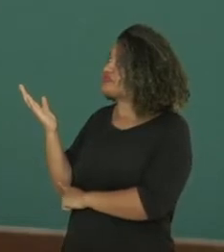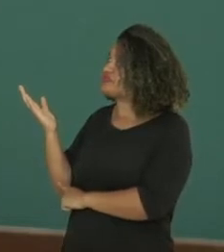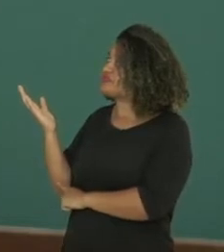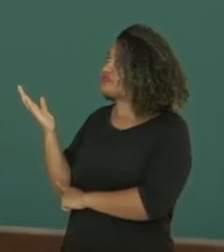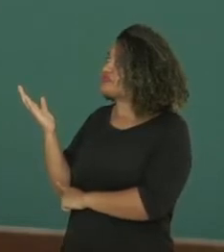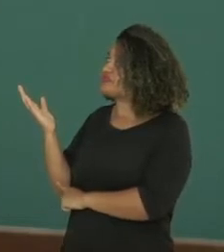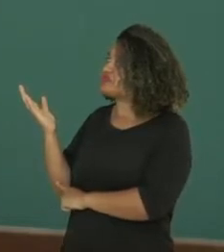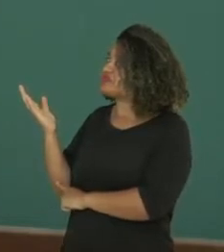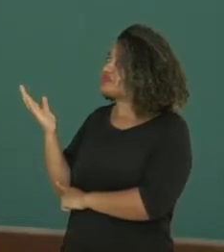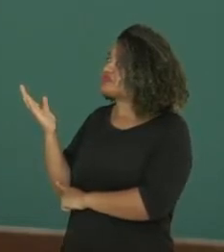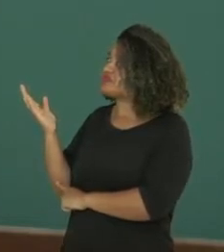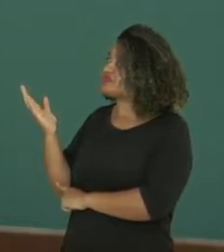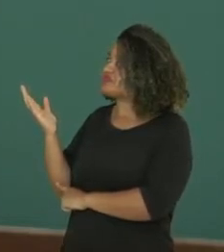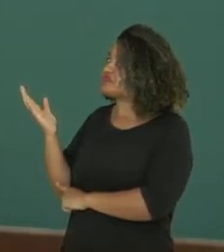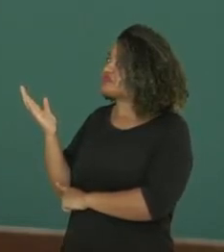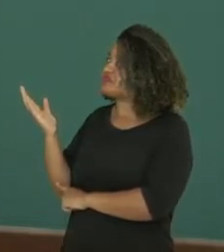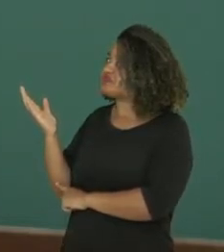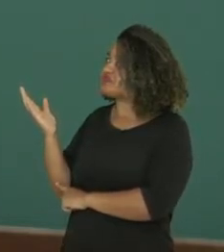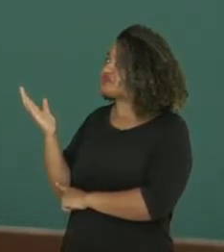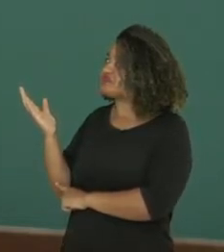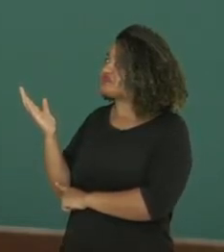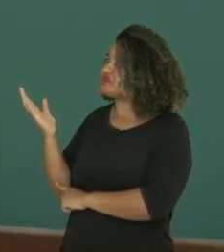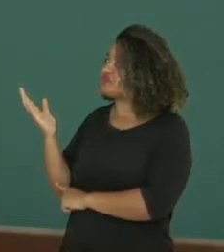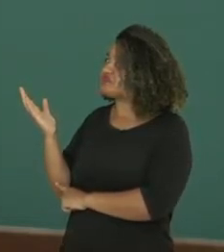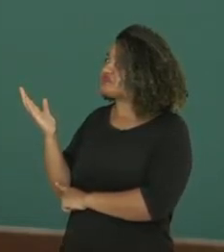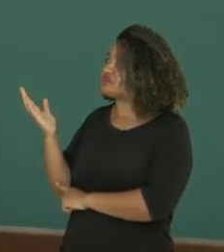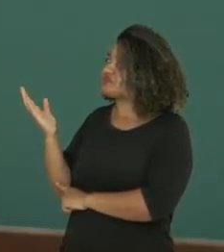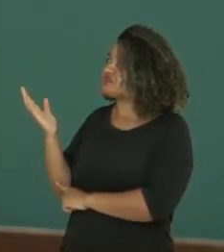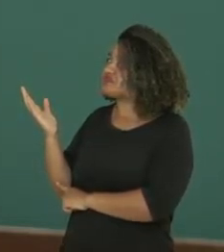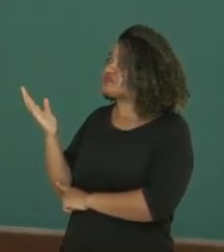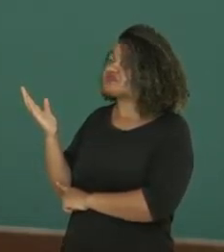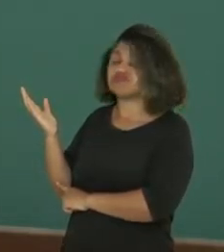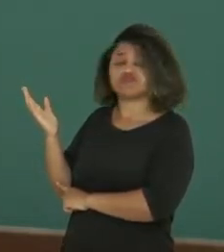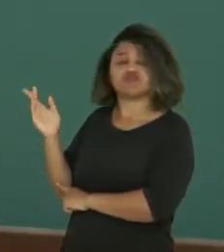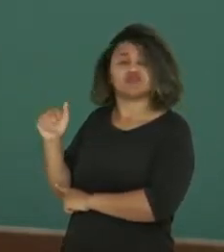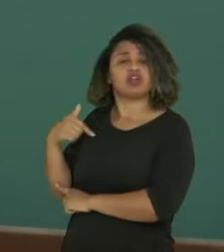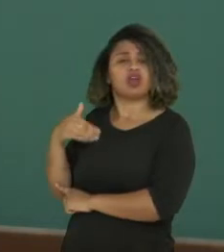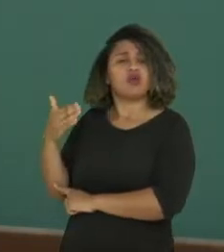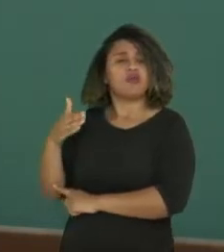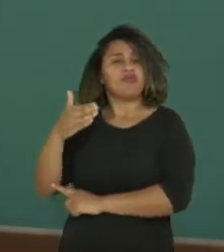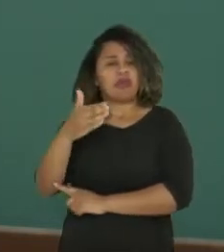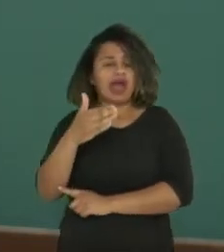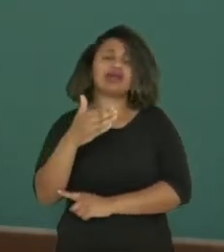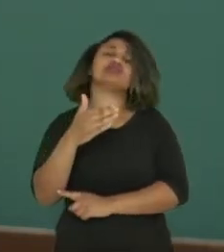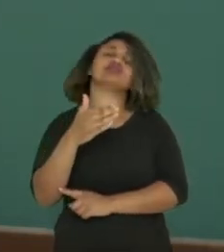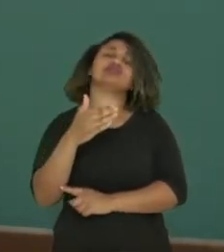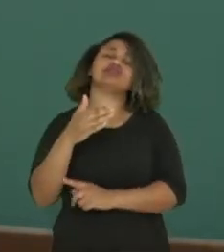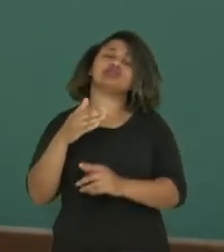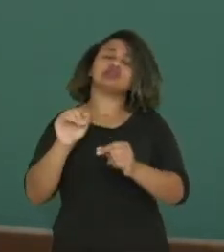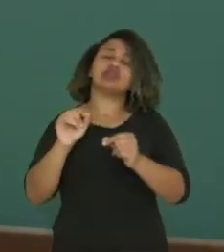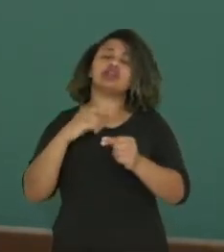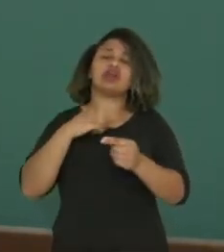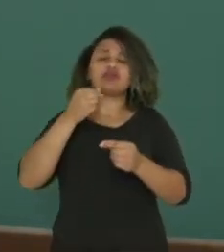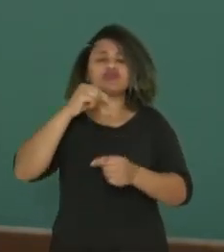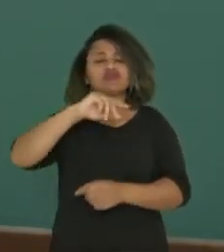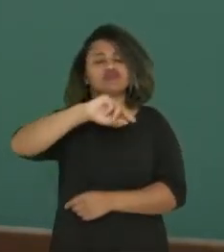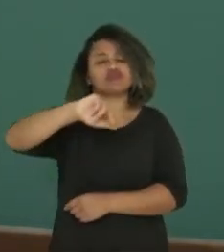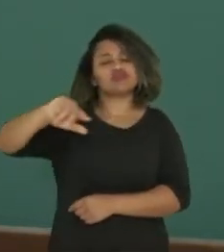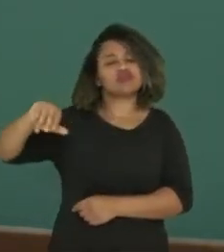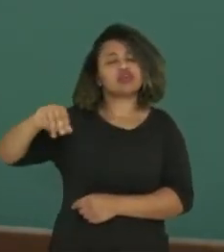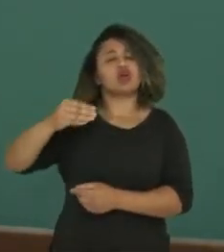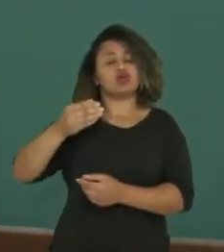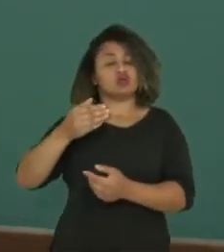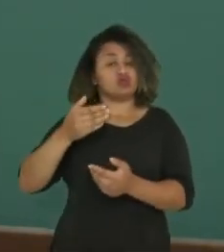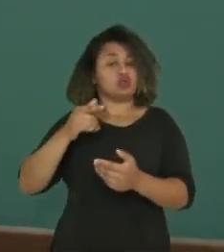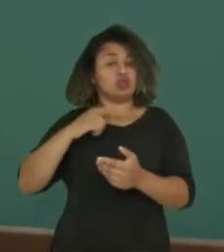acaba sendo marinado aí, e daí tem essas especiarias, né? Esses temperos junto ali. E se come